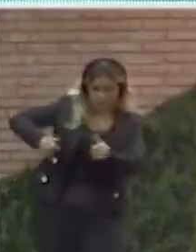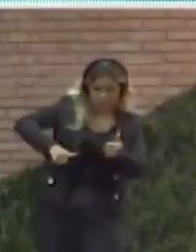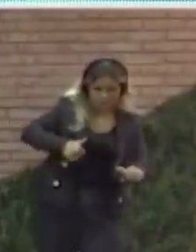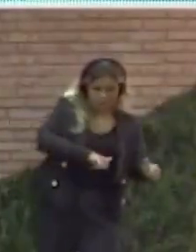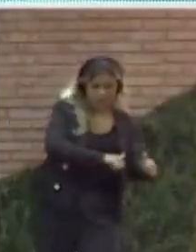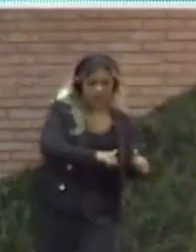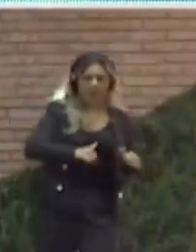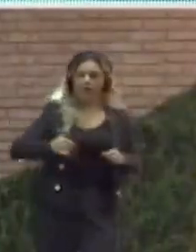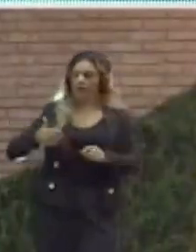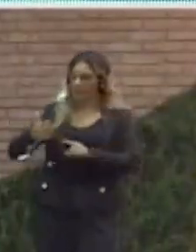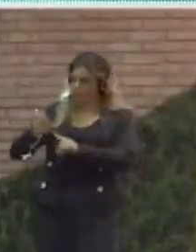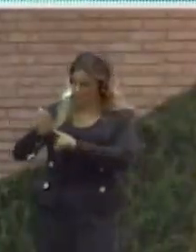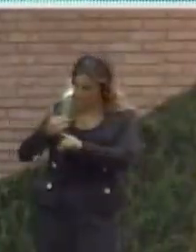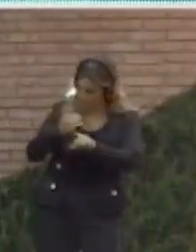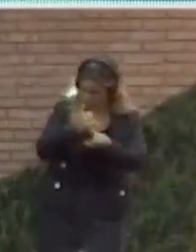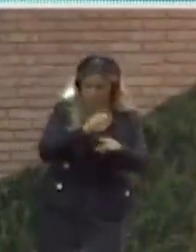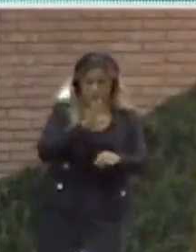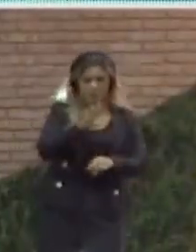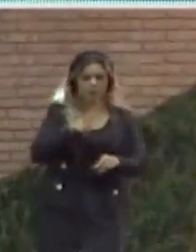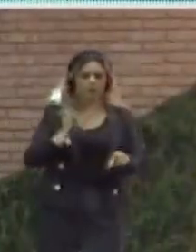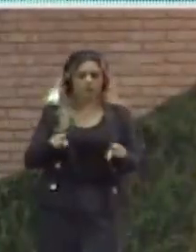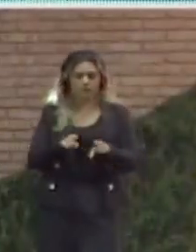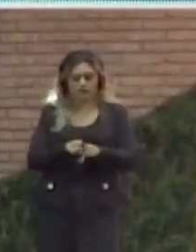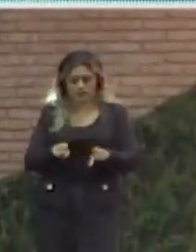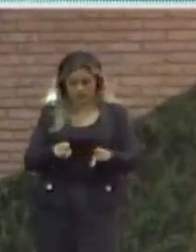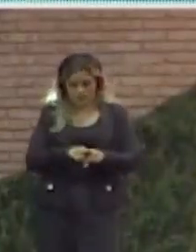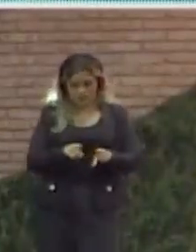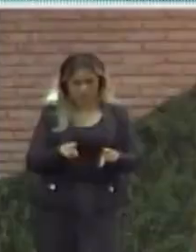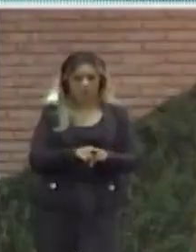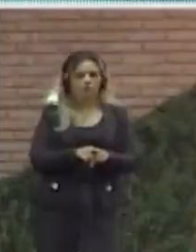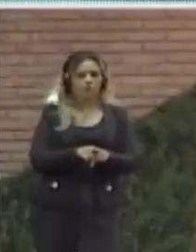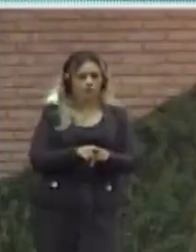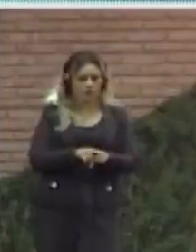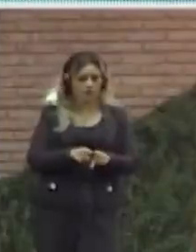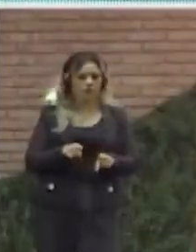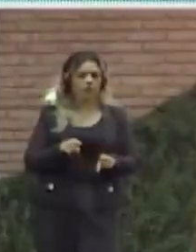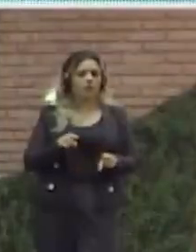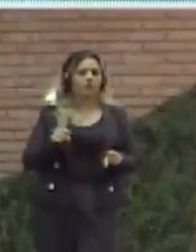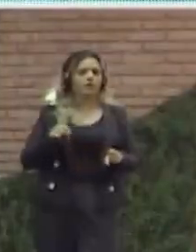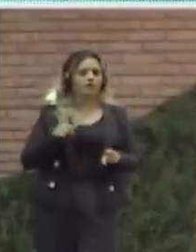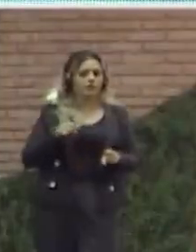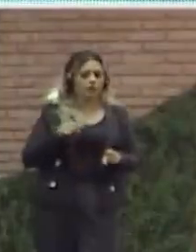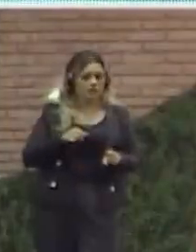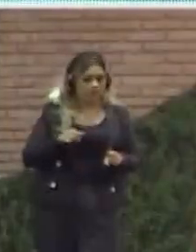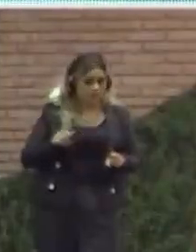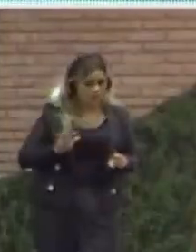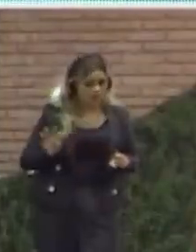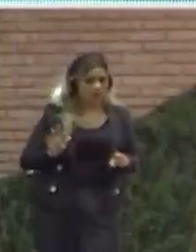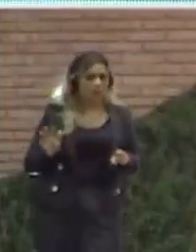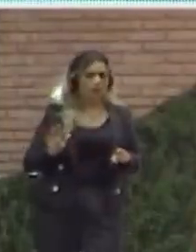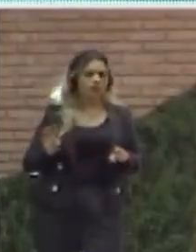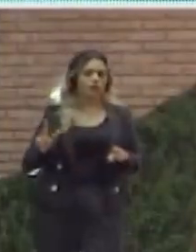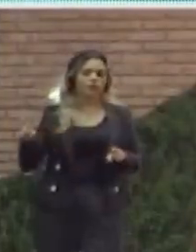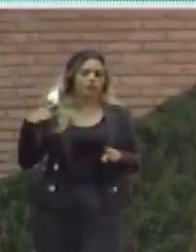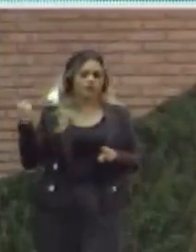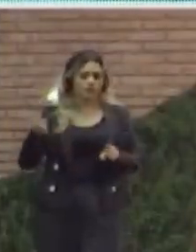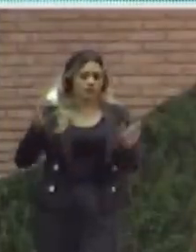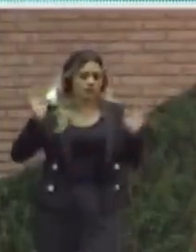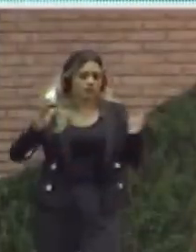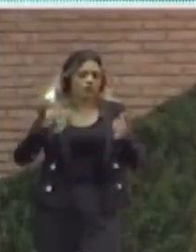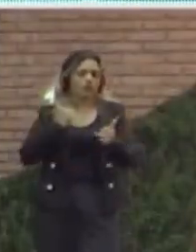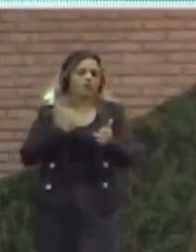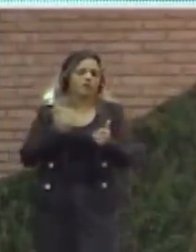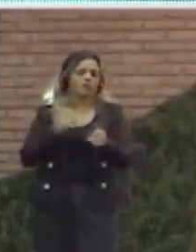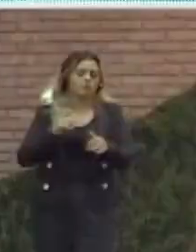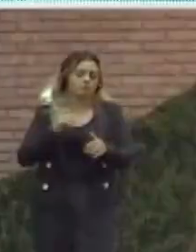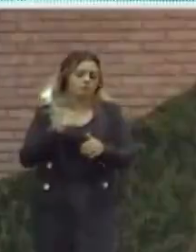as tecnologias, mas mesmo com as tecnologias que nós usamos, eu acho que nós estamos deixando um gap muito